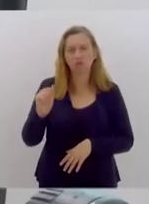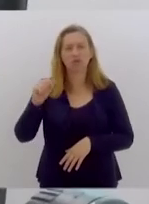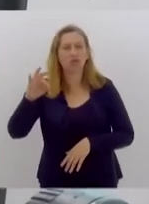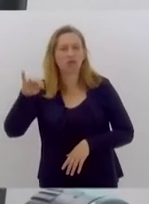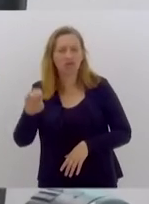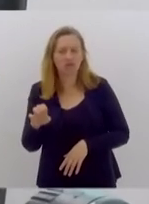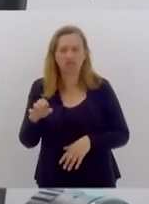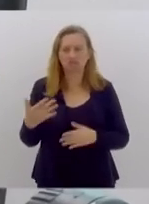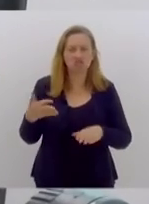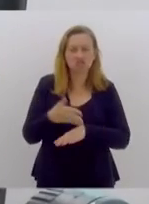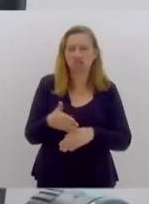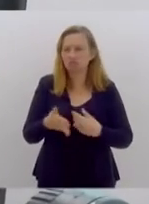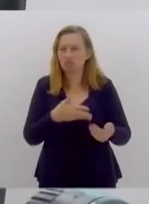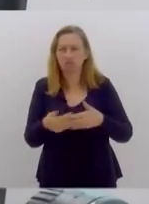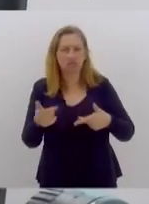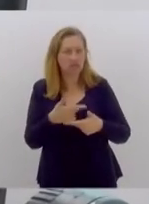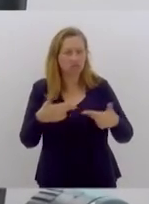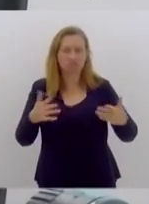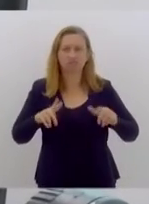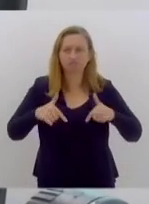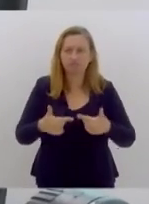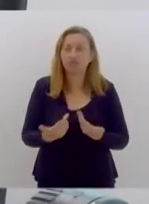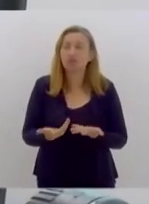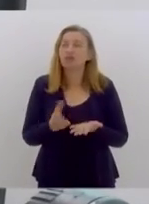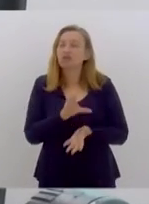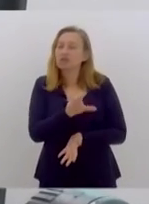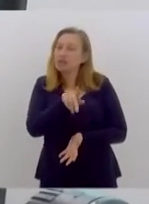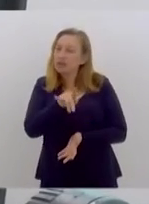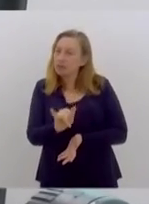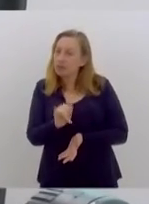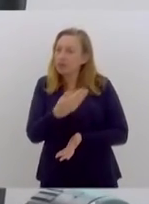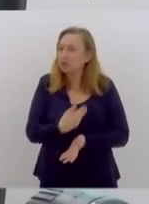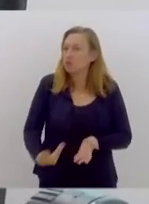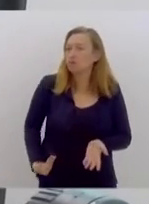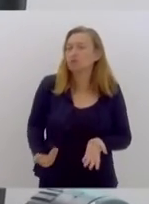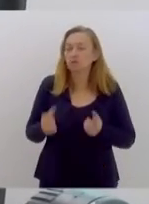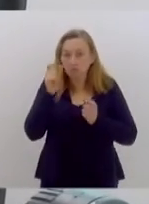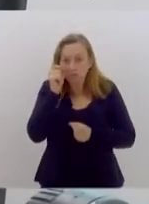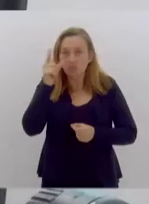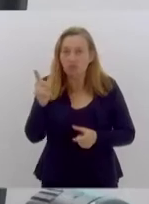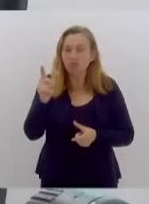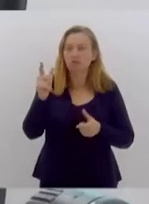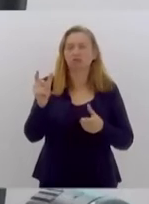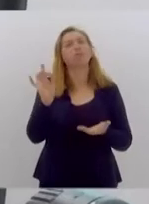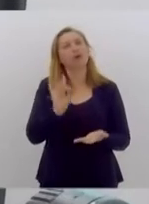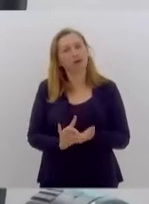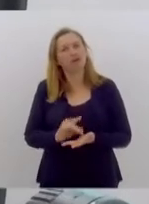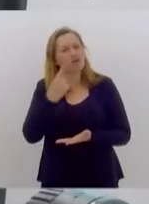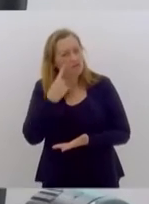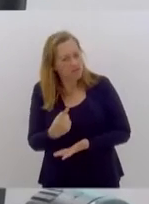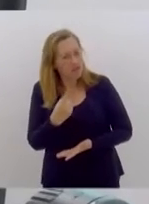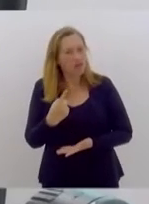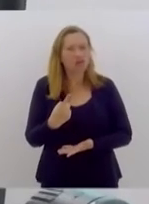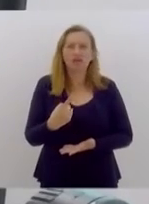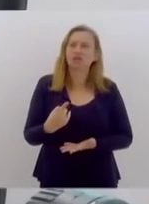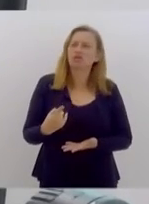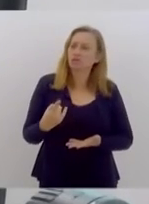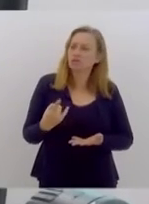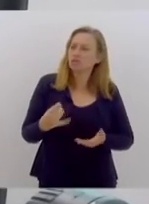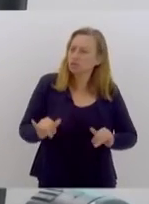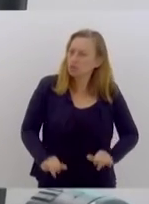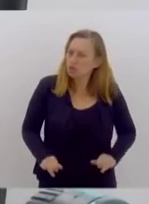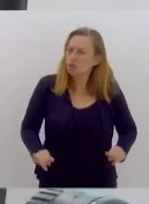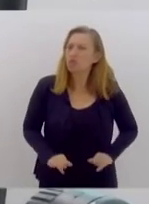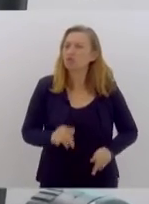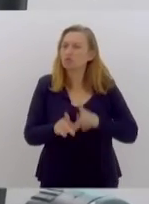trem porque foi através dessa CPI que o governador começou a acordar para a realidade que a população vivencia no dia a dia